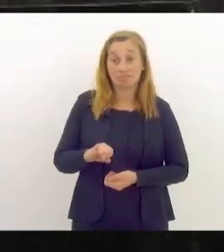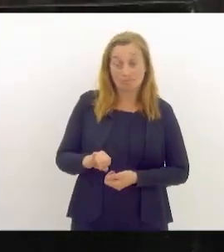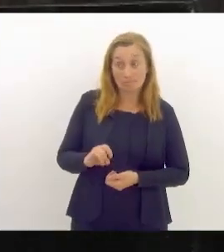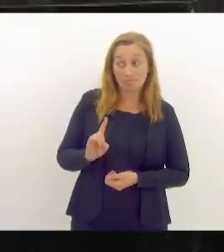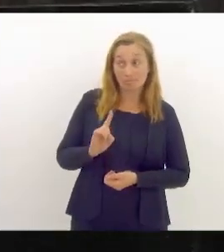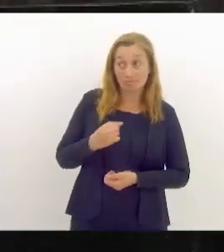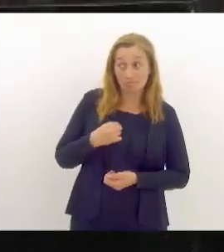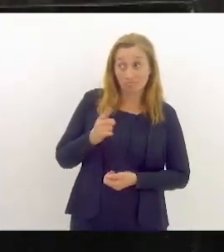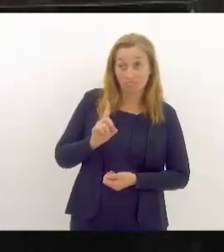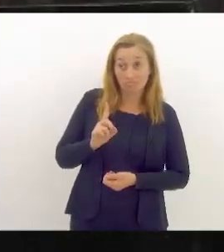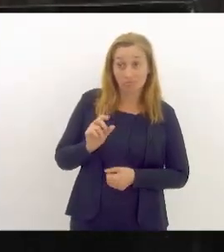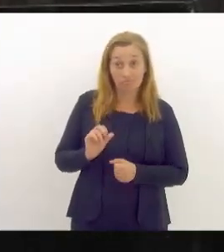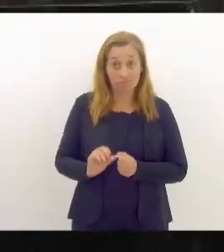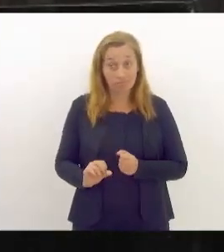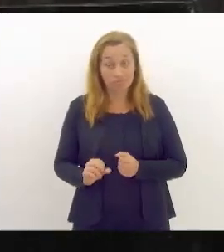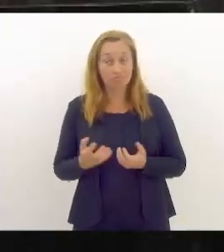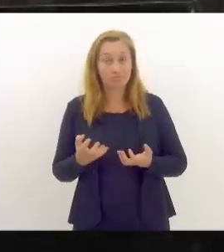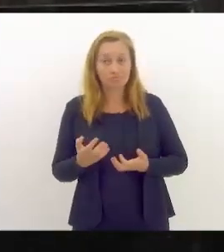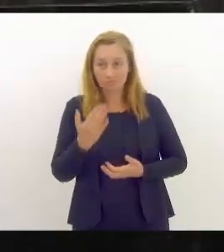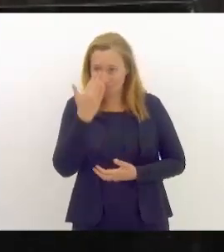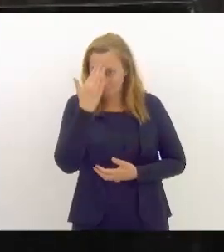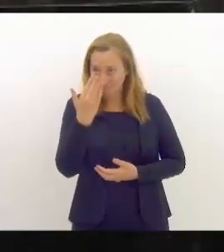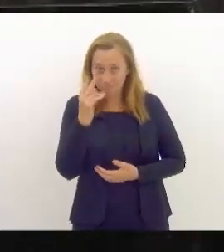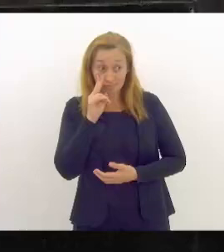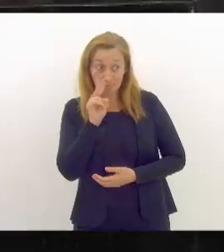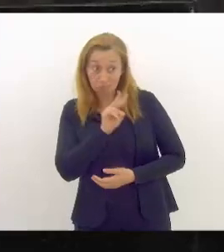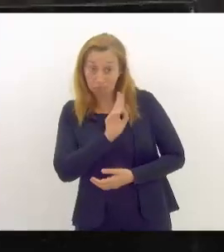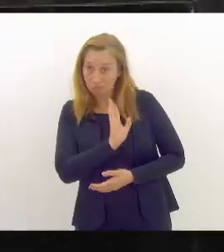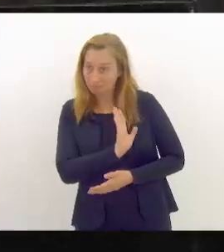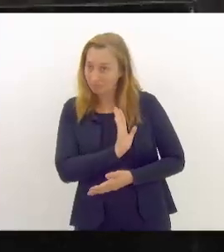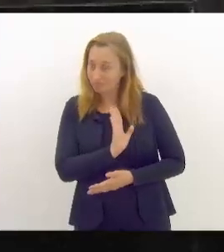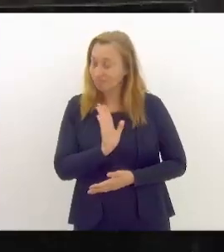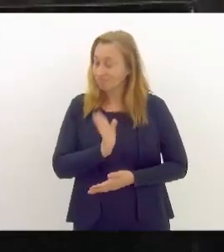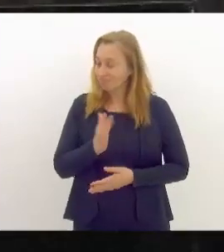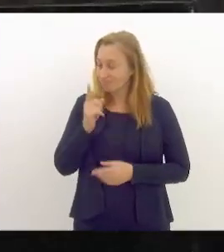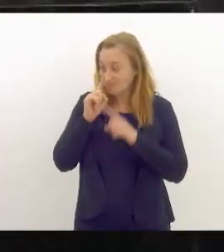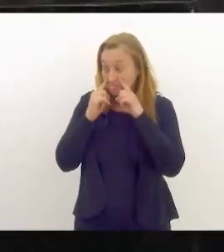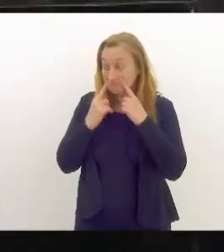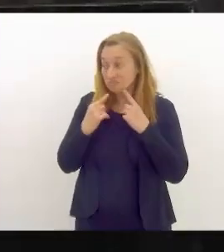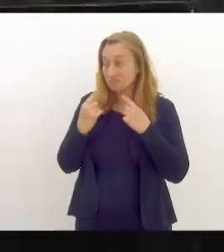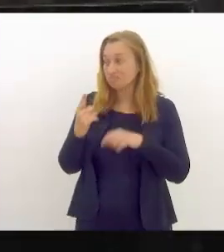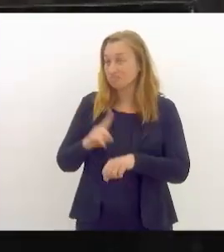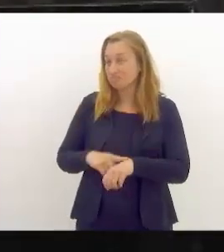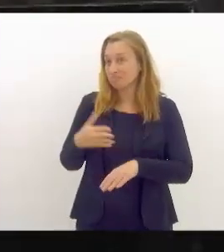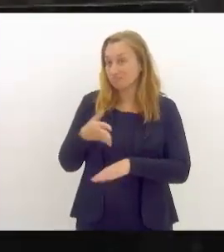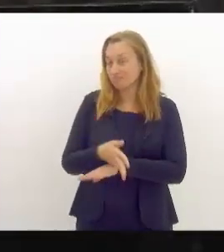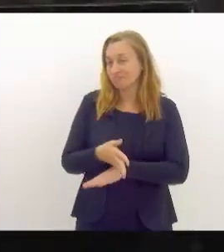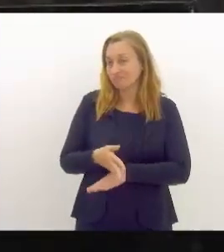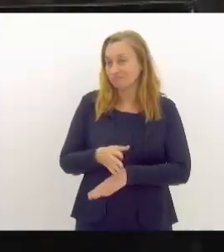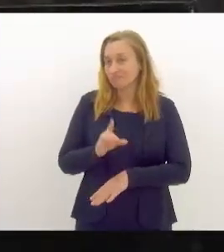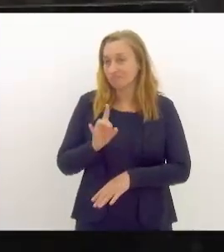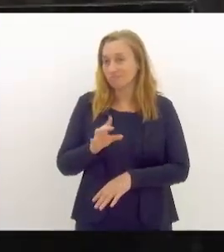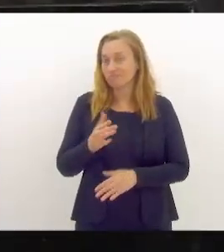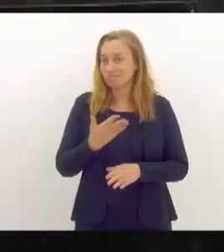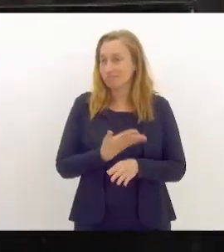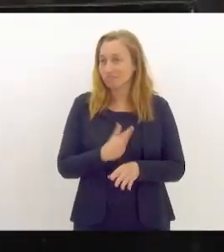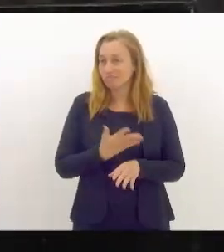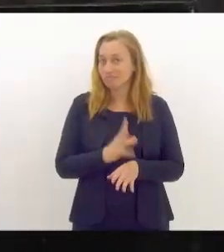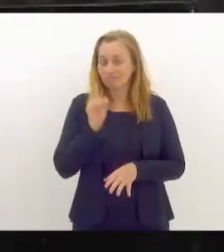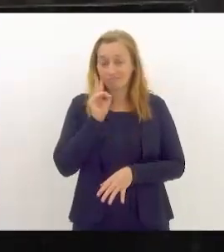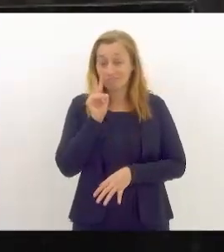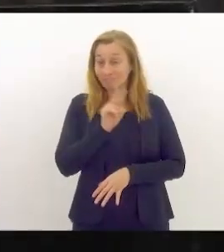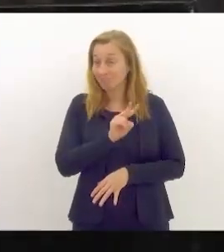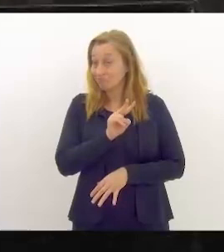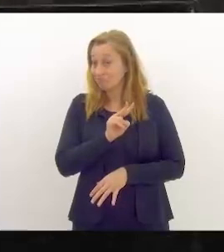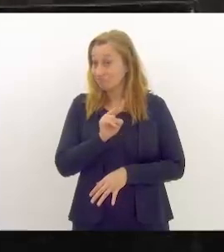fizesse isso eu quero agradecer eu nem olho para ela que ela já ela tá chorando desde o momento que ela chegou aqui então eu tô treinando para não olhar para